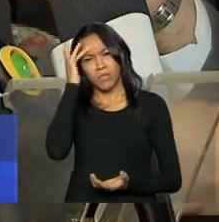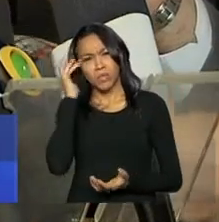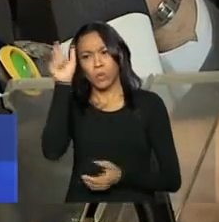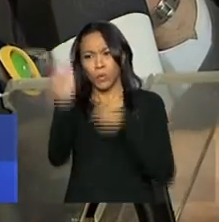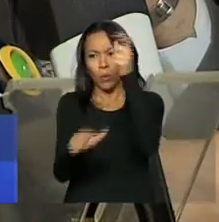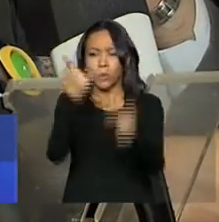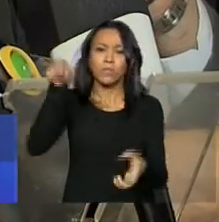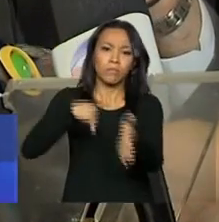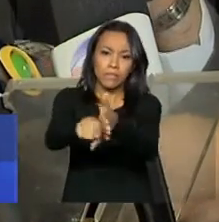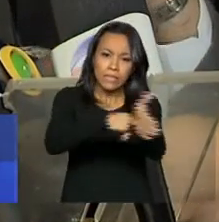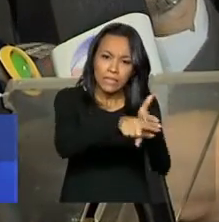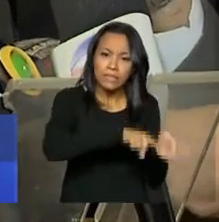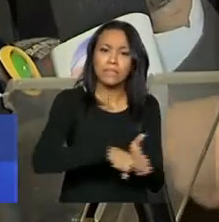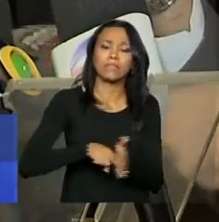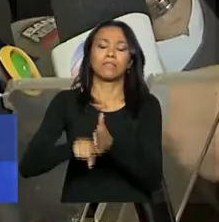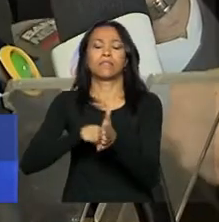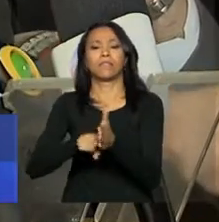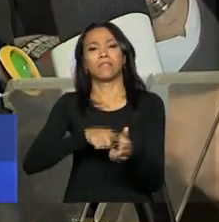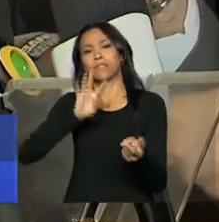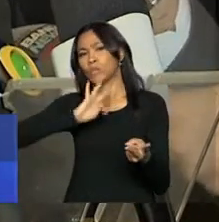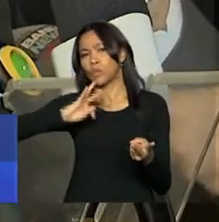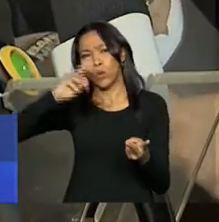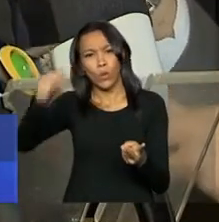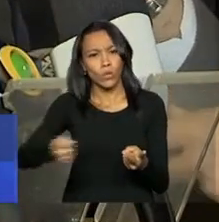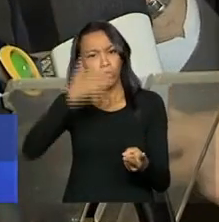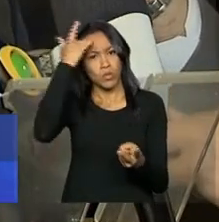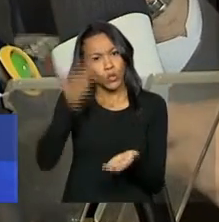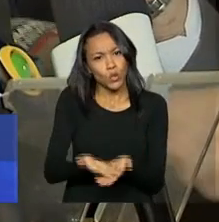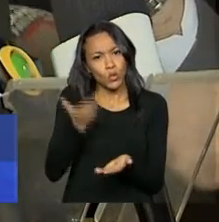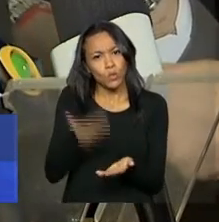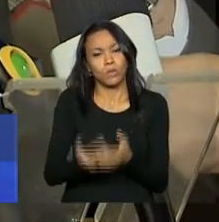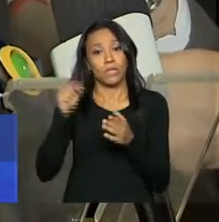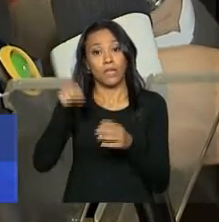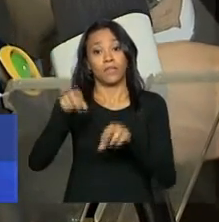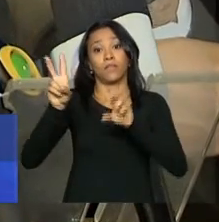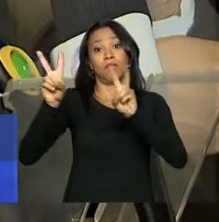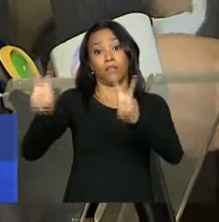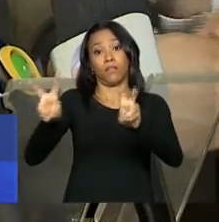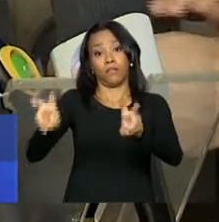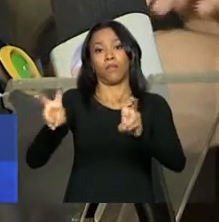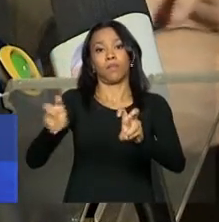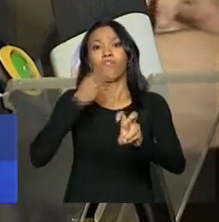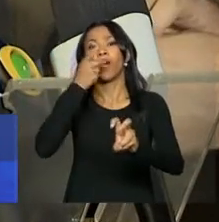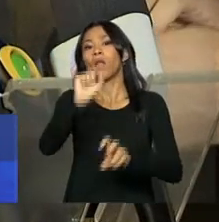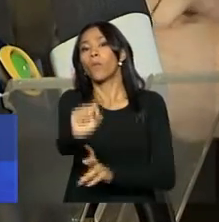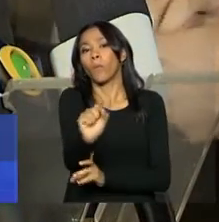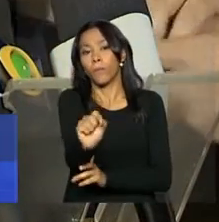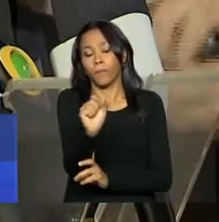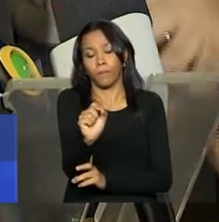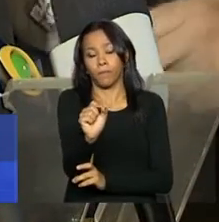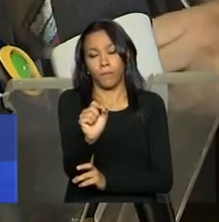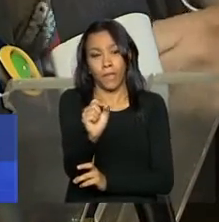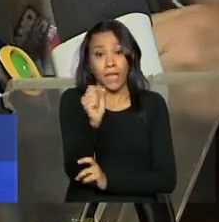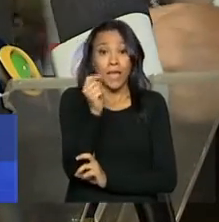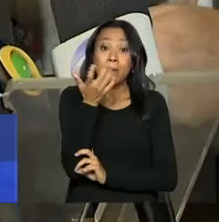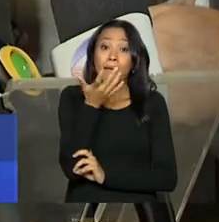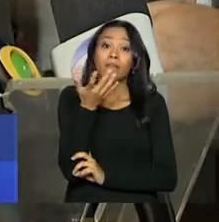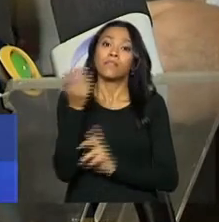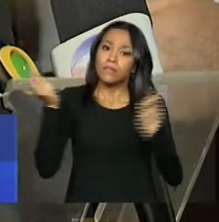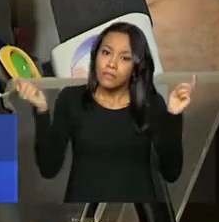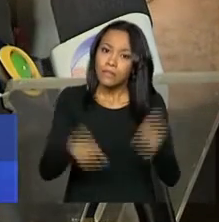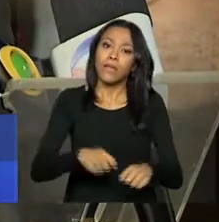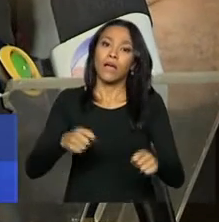todos os cientistas todos os estudiosos do assunto disse o seguinte a maneira mais eficaz